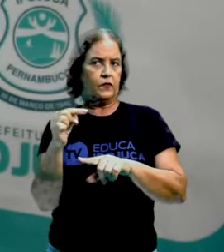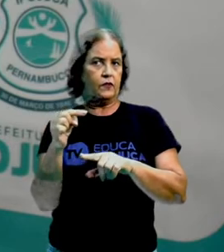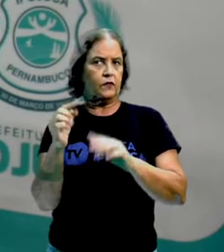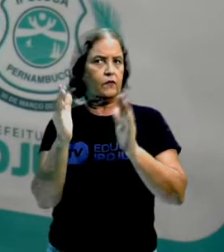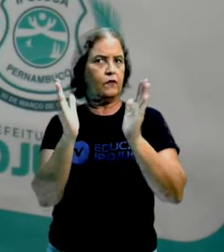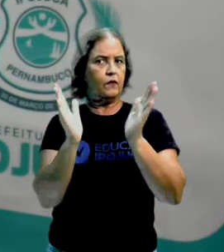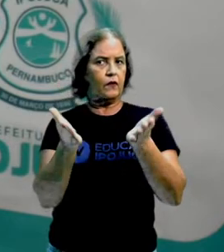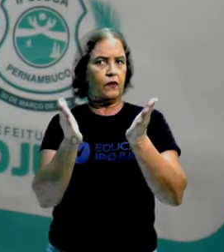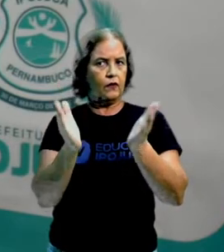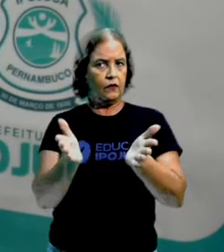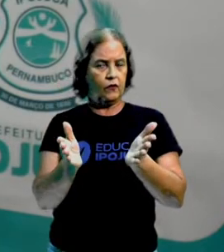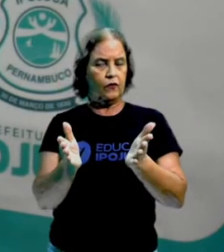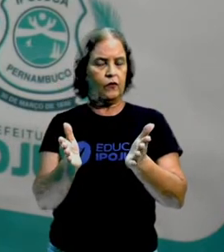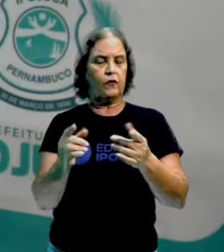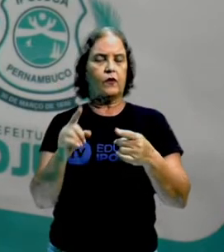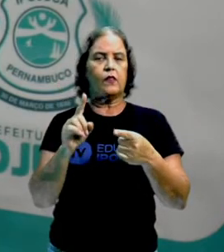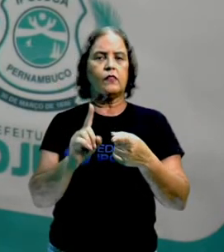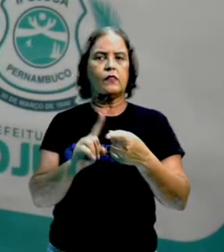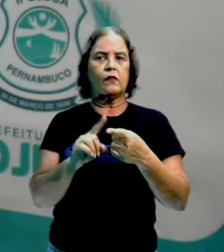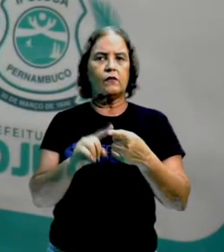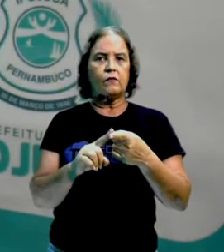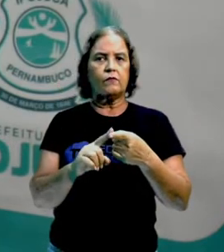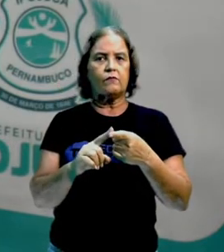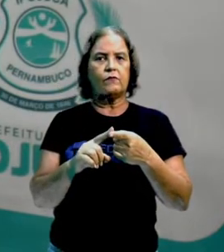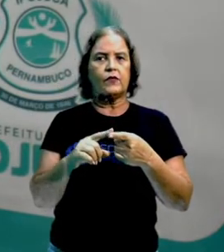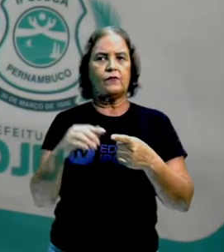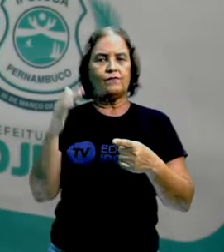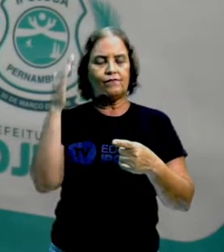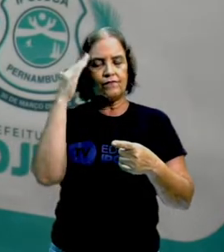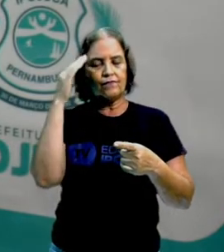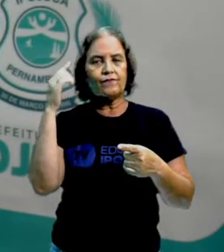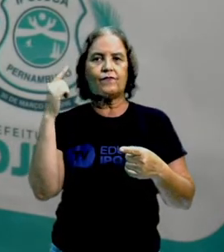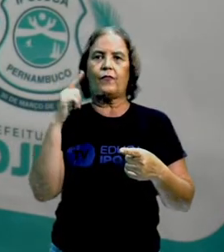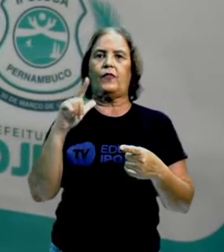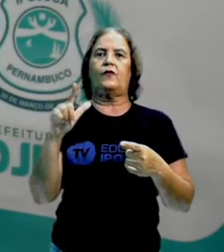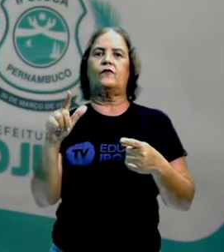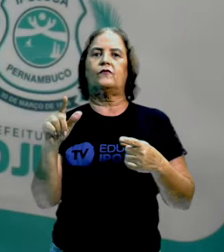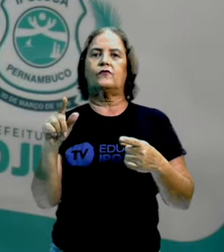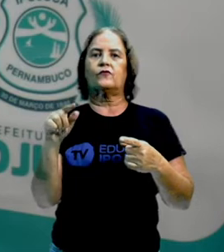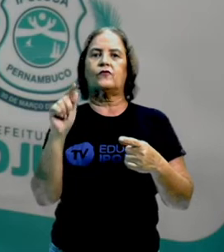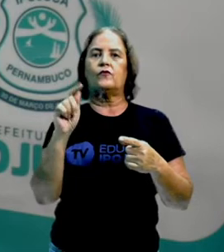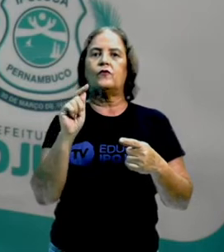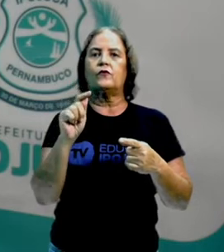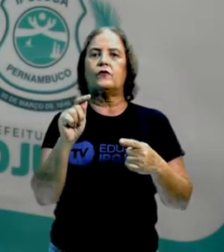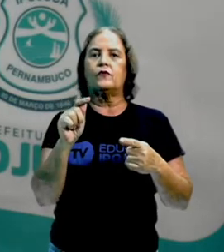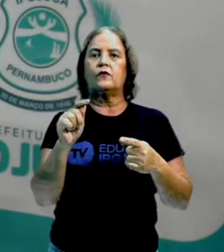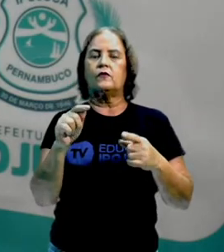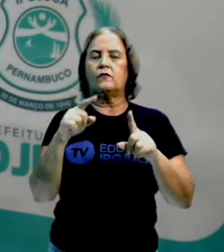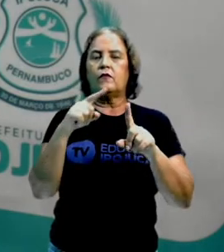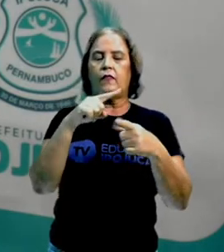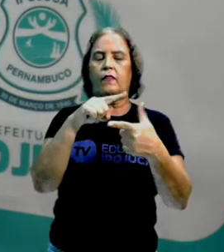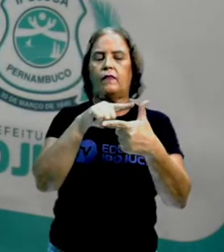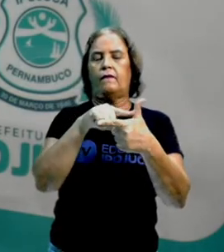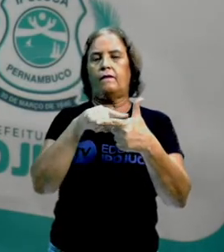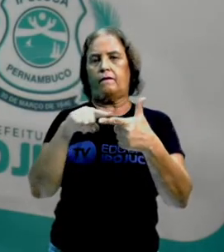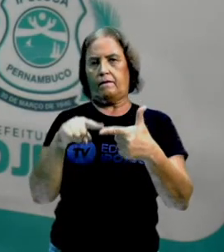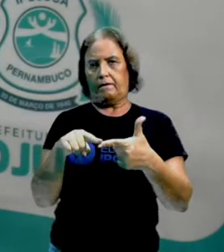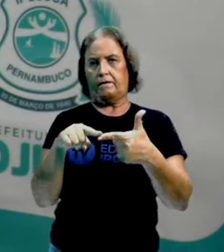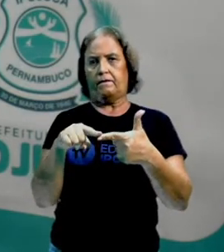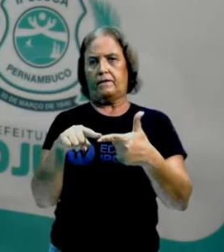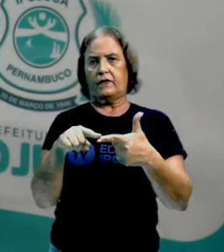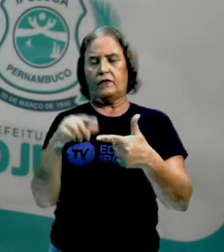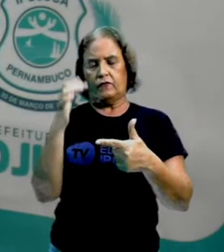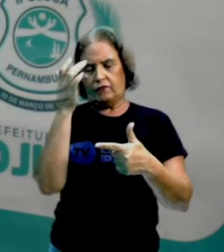na composição também de raciocínio lógico, no processo da execução também da condição da divisão. E aí também é